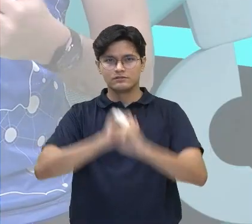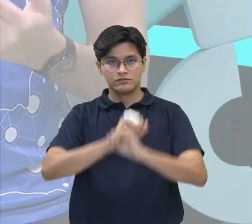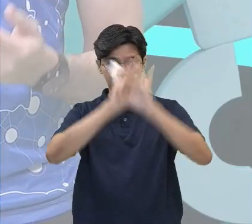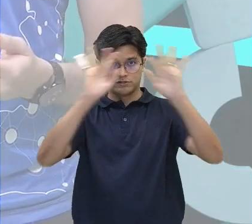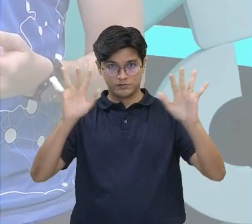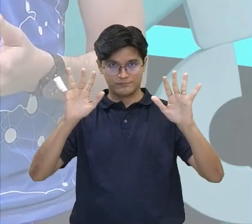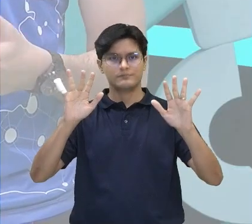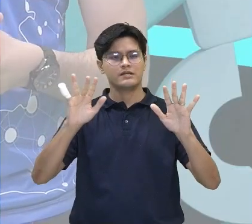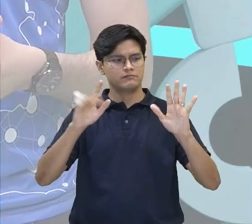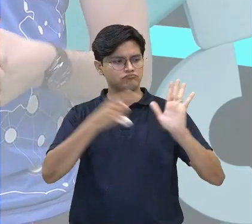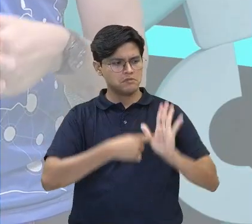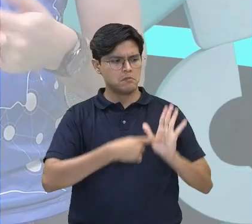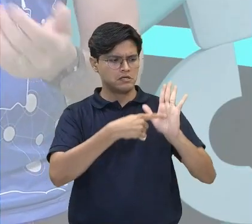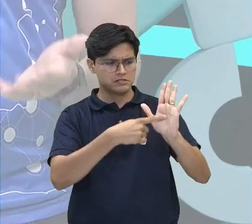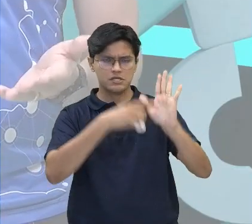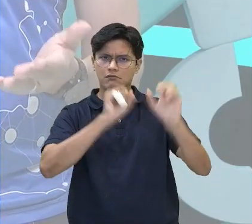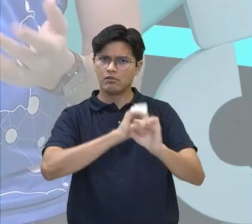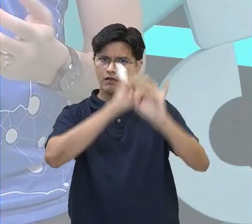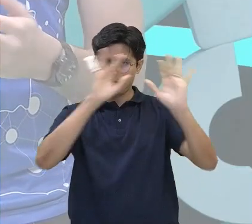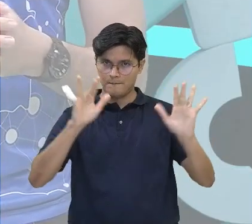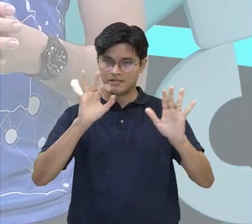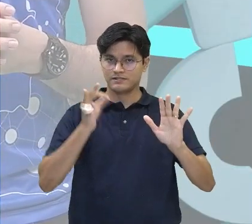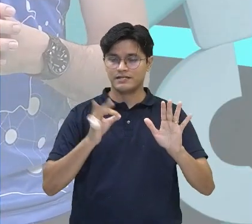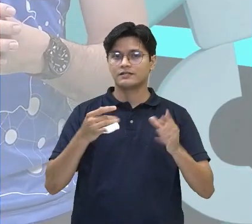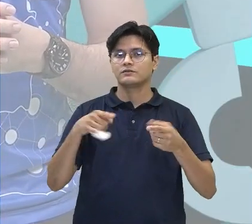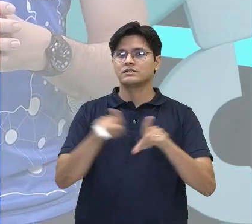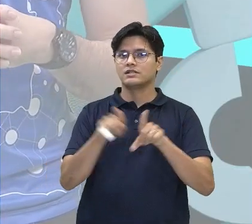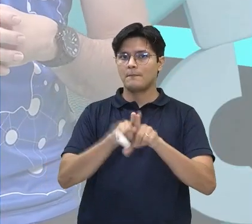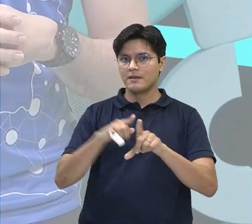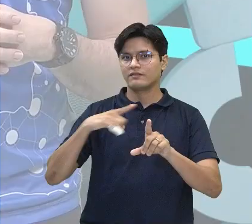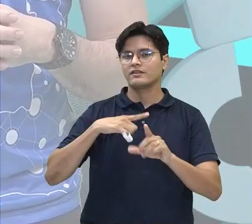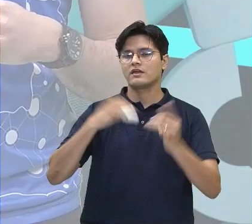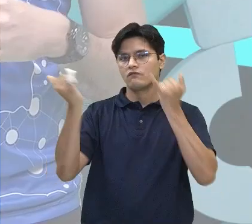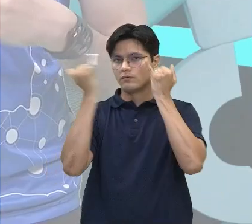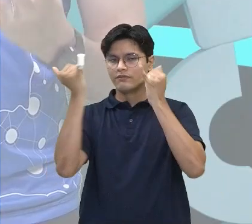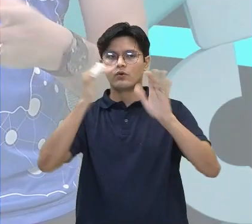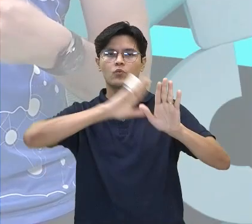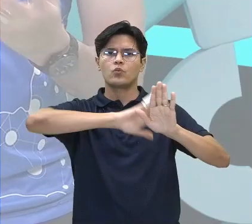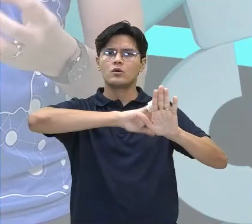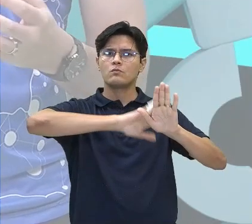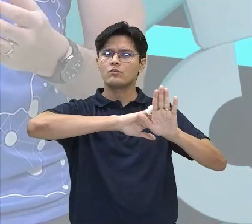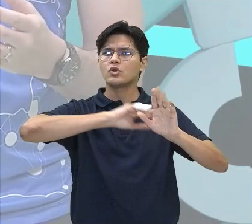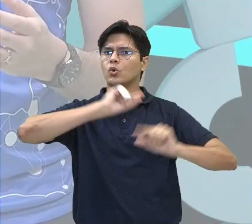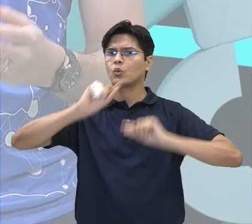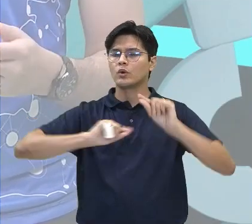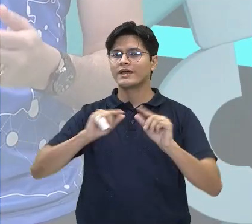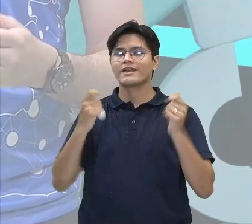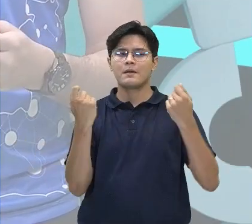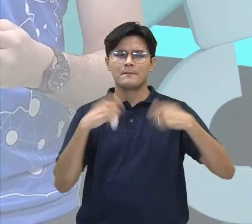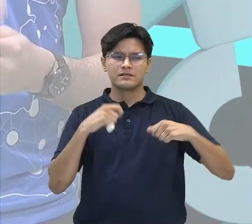estão muito claras em um texto, e outras informações implícitas, essas que precisam